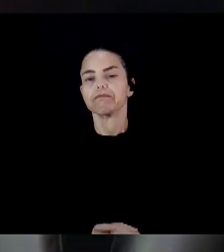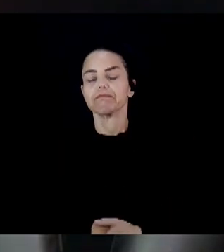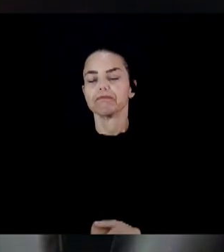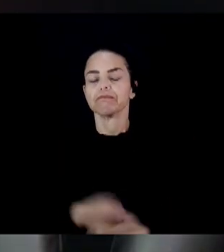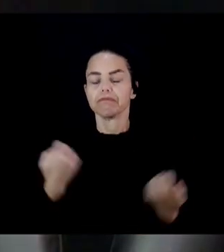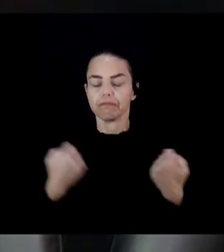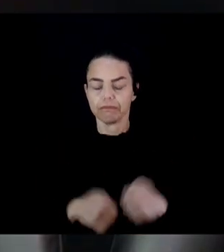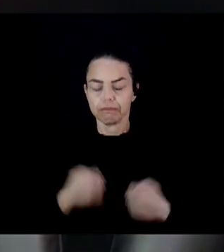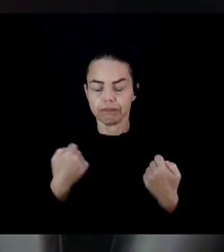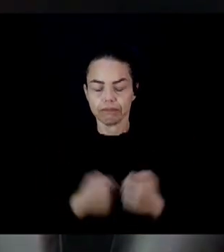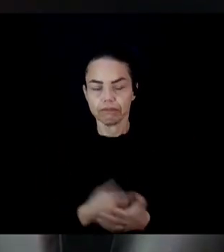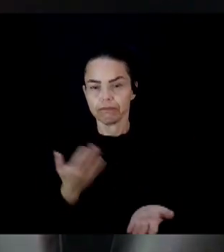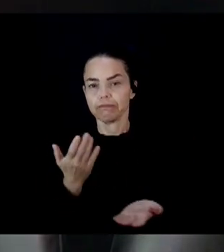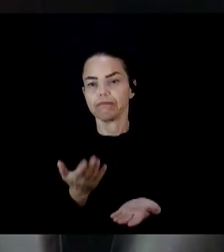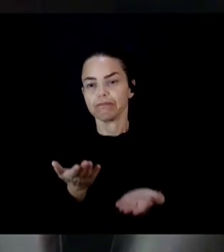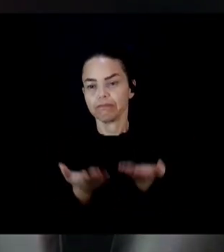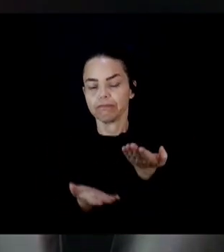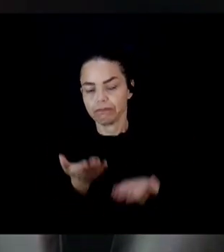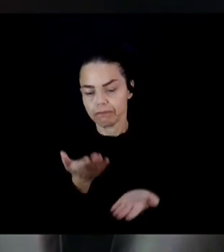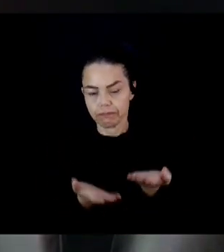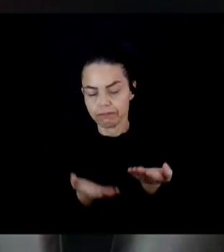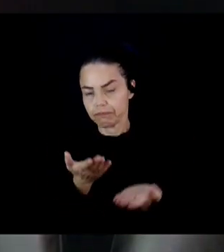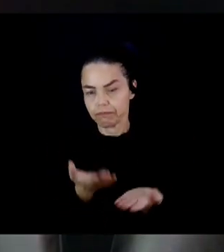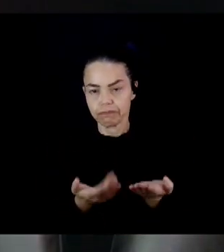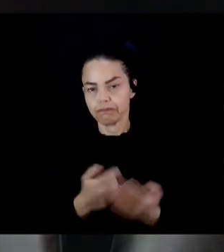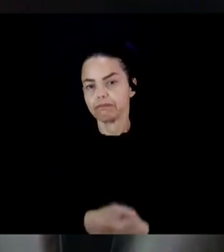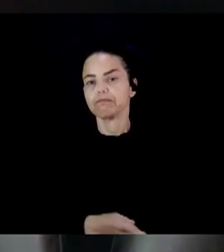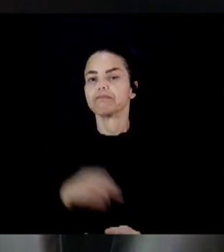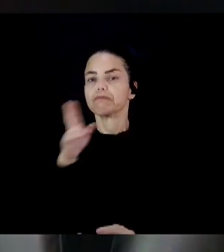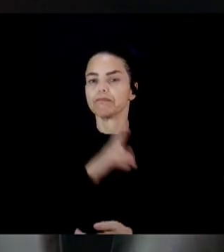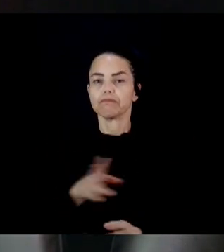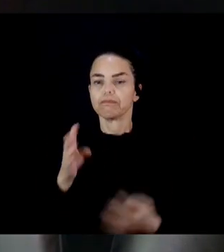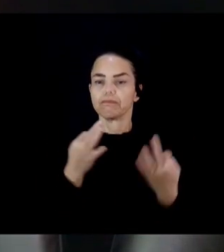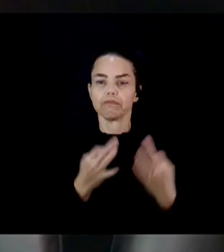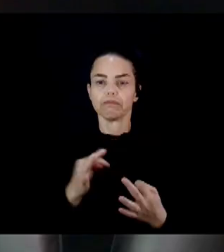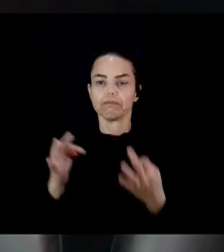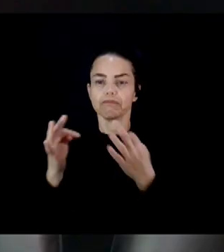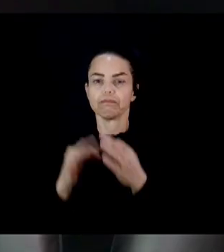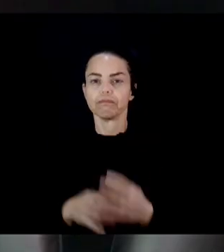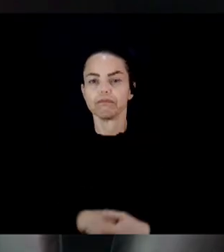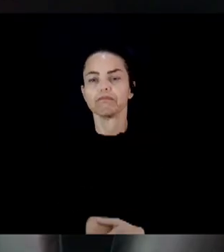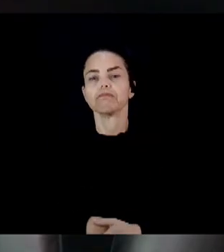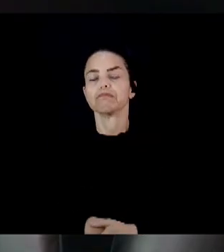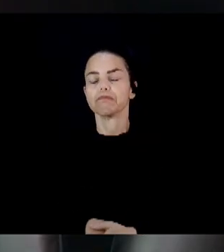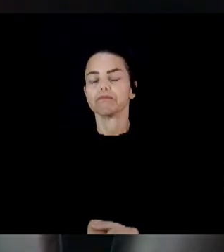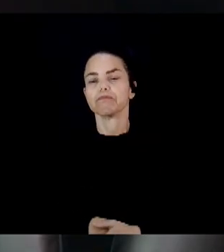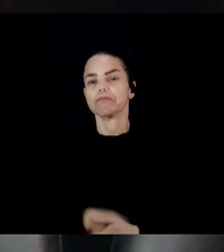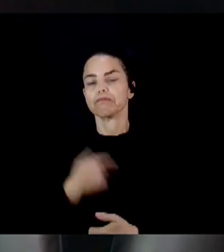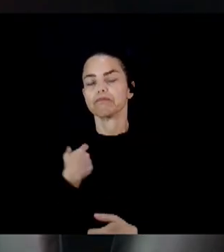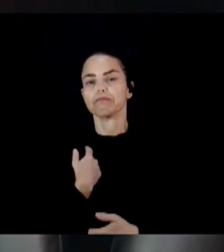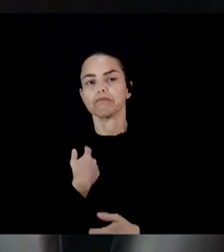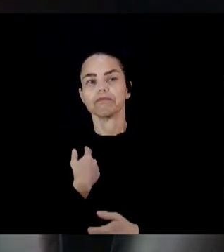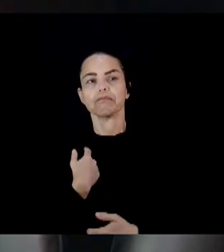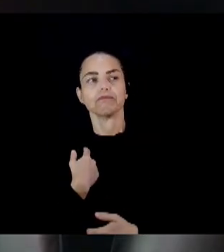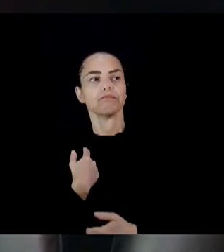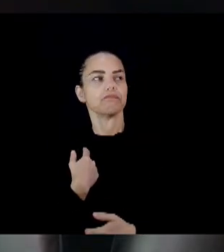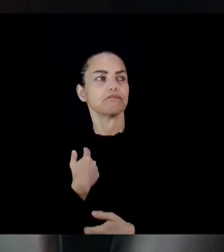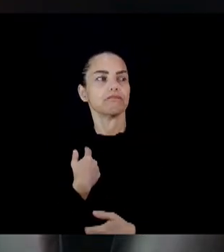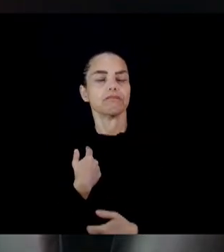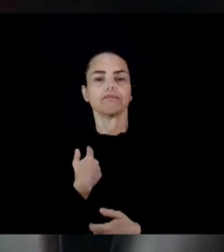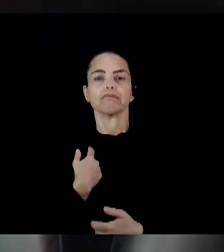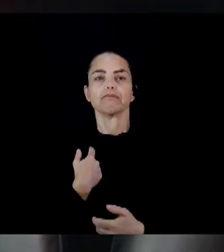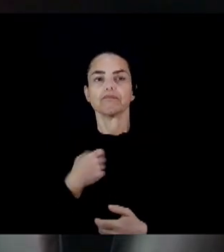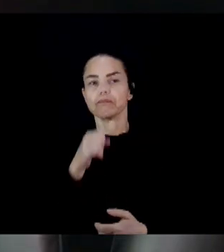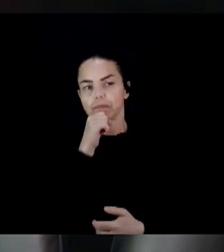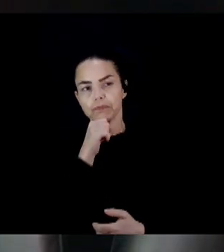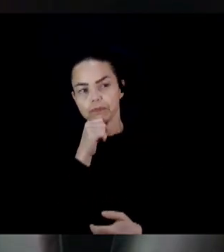um equilíbrio nesse uso de tecnologia. Por isso que a gente bate na tecla que o idoso ele precisa sim ter